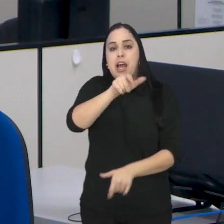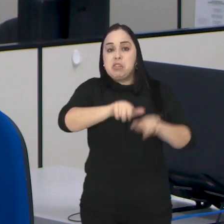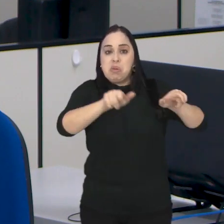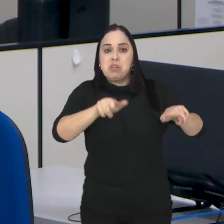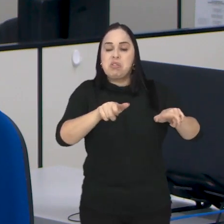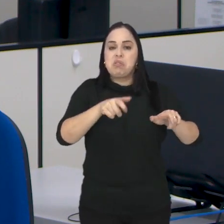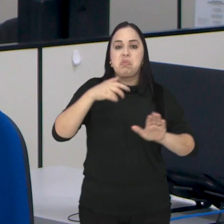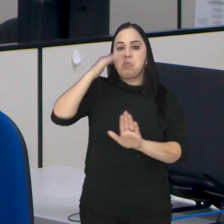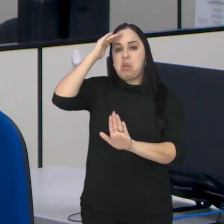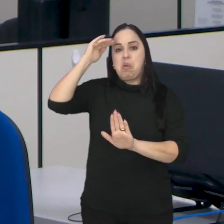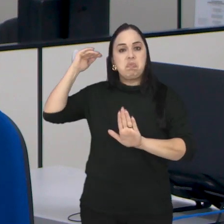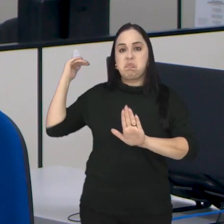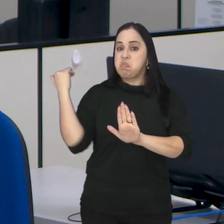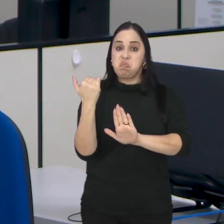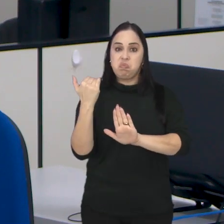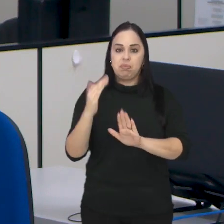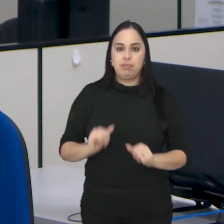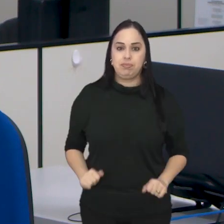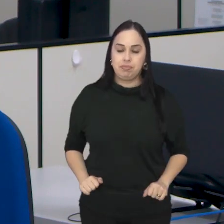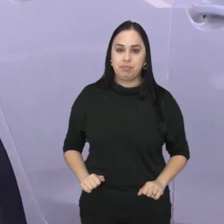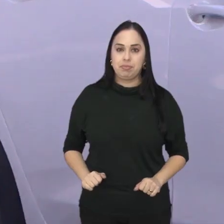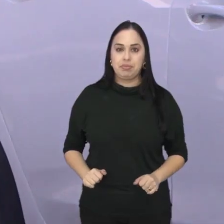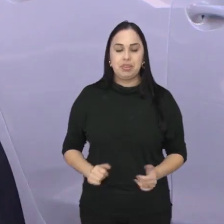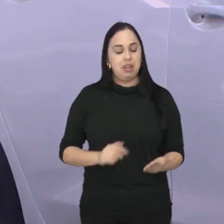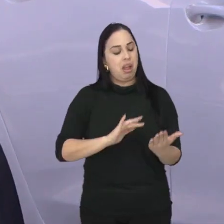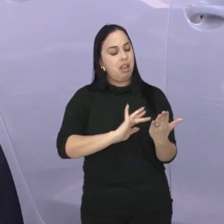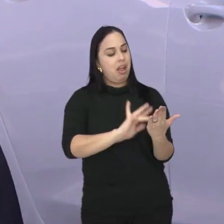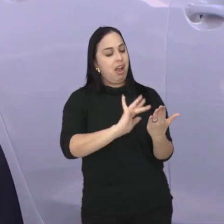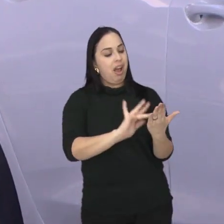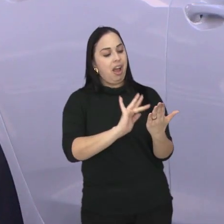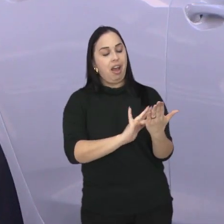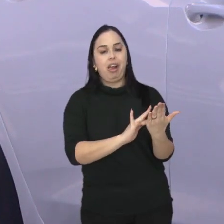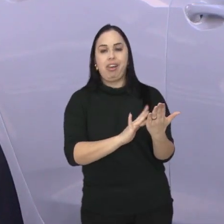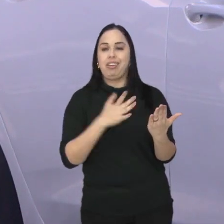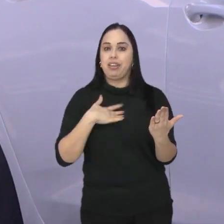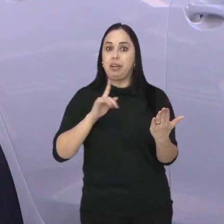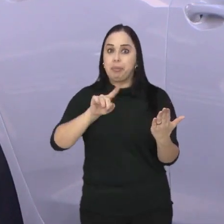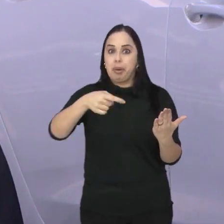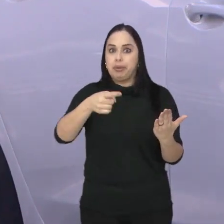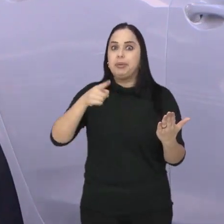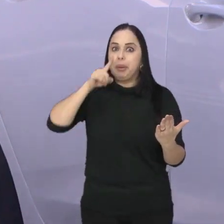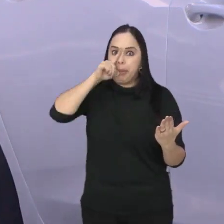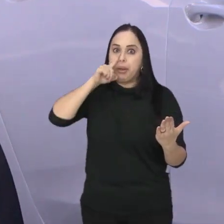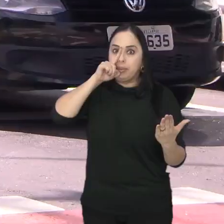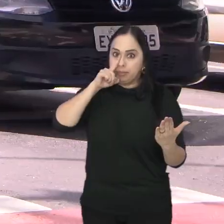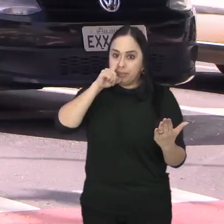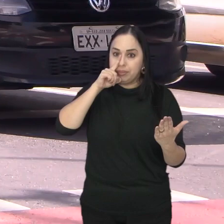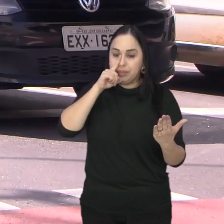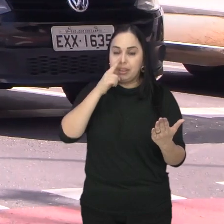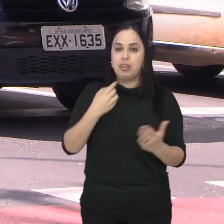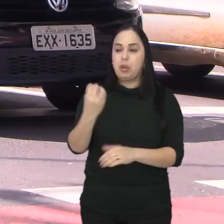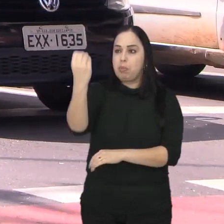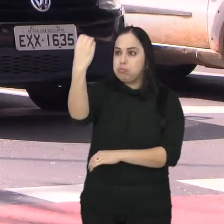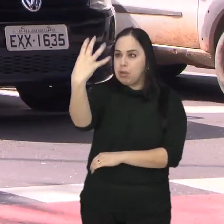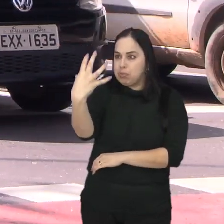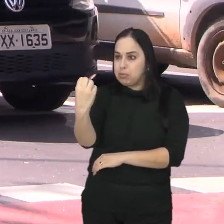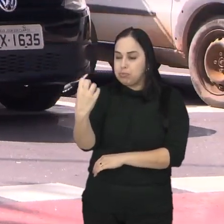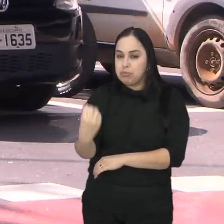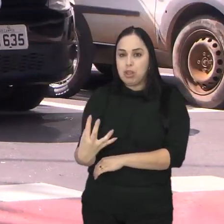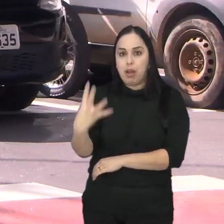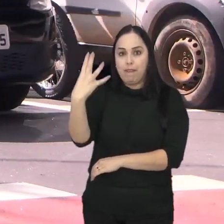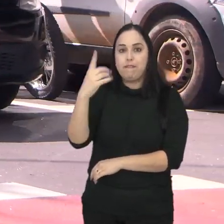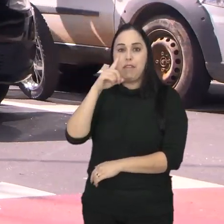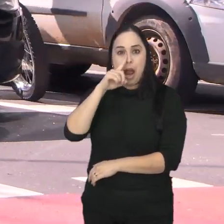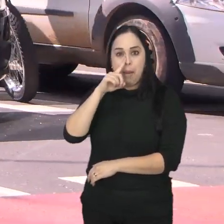ainda insistem em descumprir as regras. Um segundo de distração que pode custar caro. Mesmo enquanto o semáforo